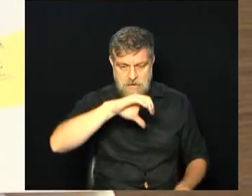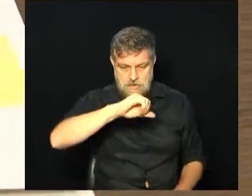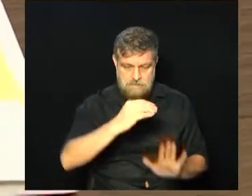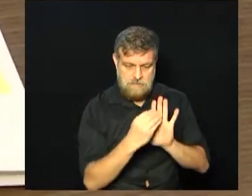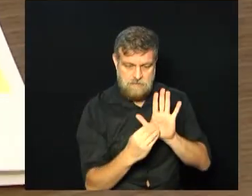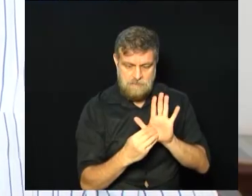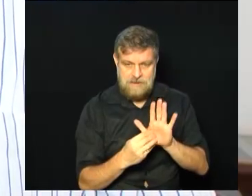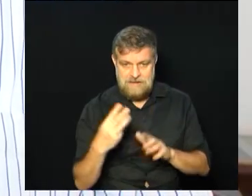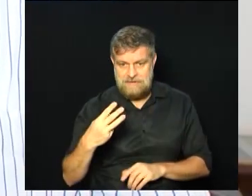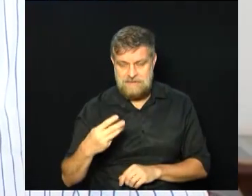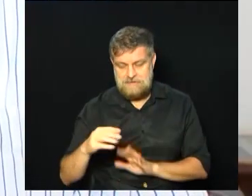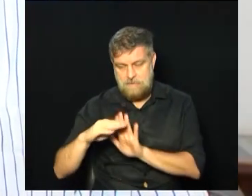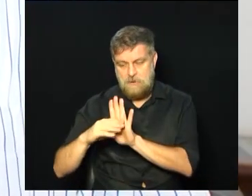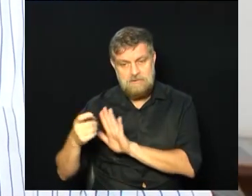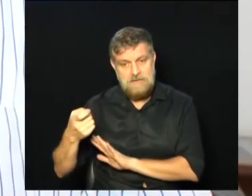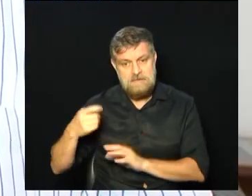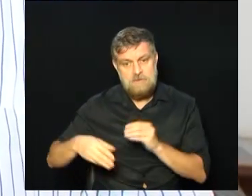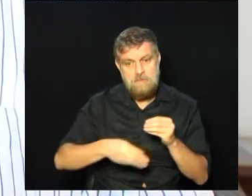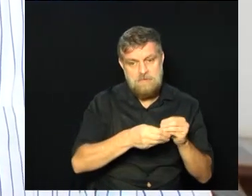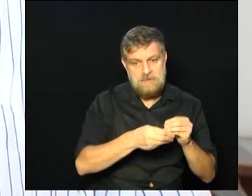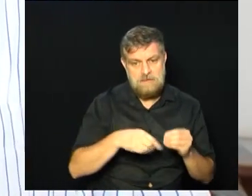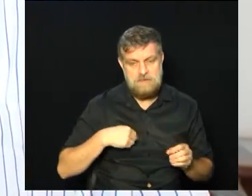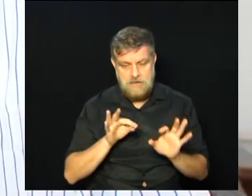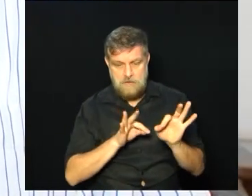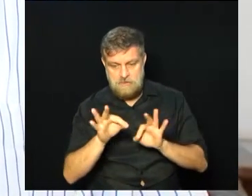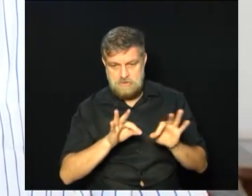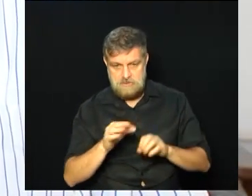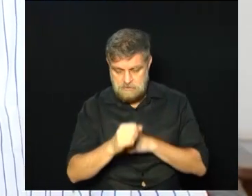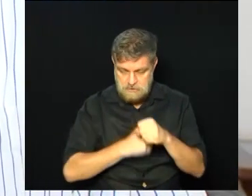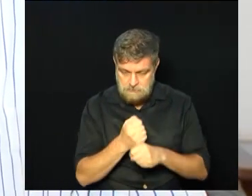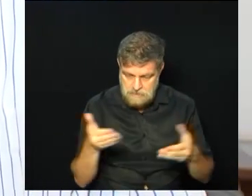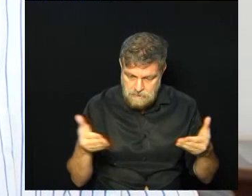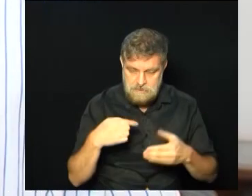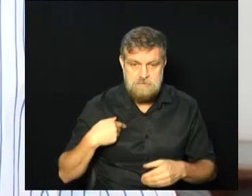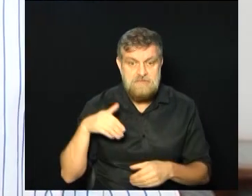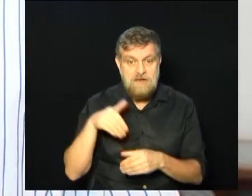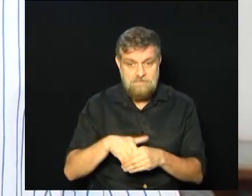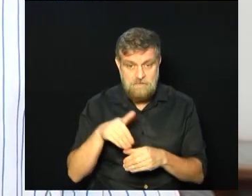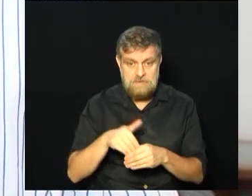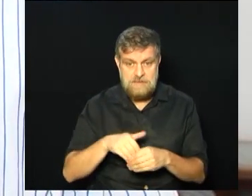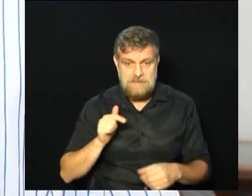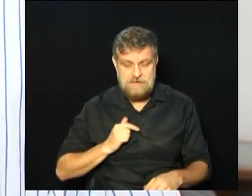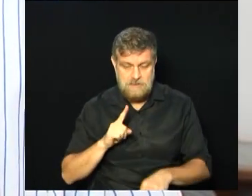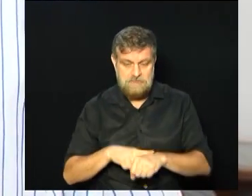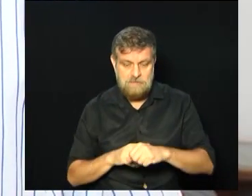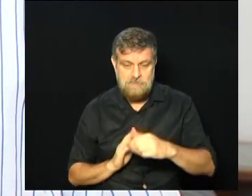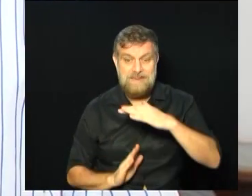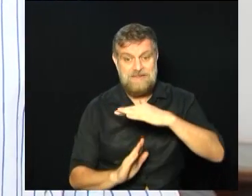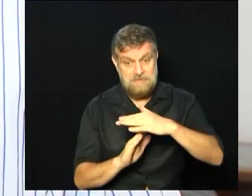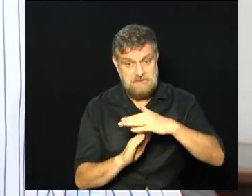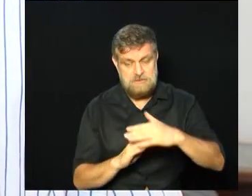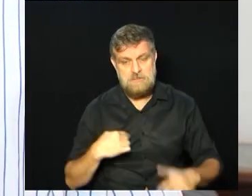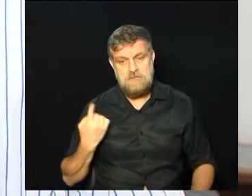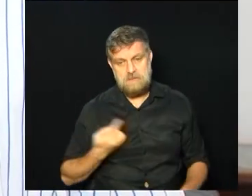da extra-pauta. Existem projetos que nós temos que aprovar este ano, pelo fato do periodicidade que chama, né? Então